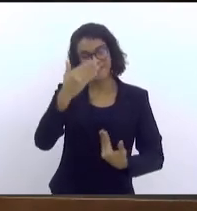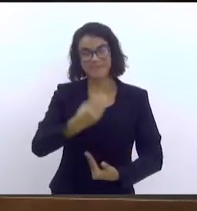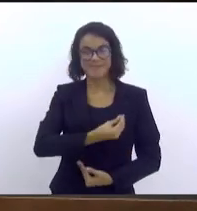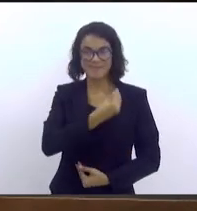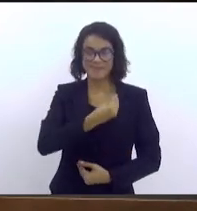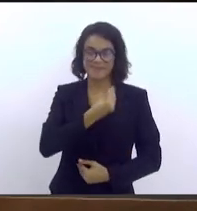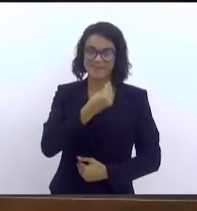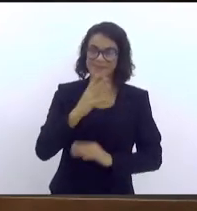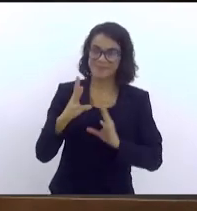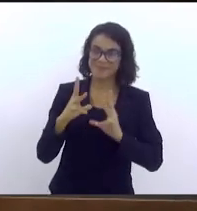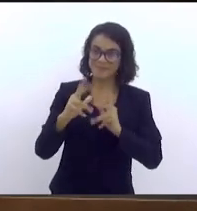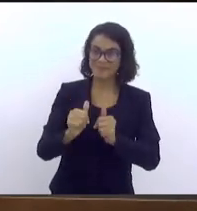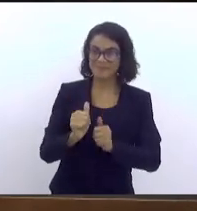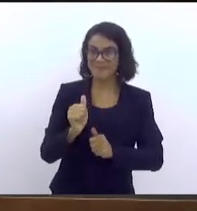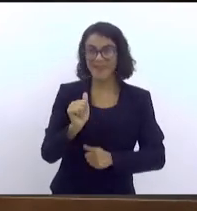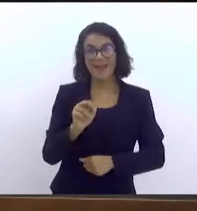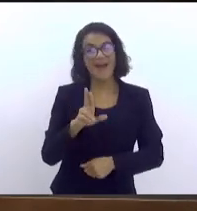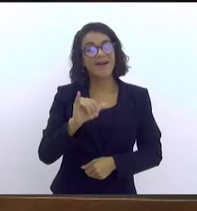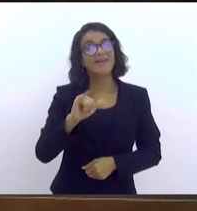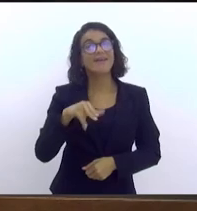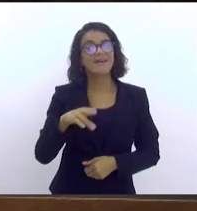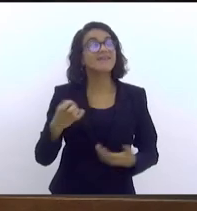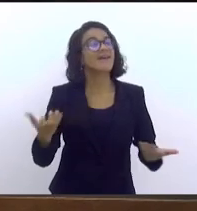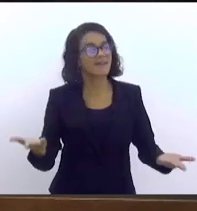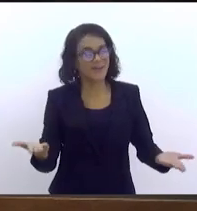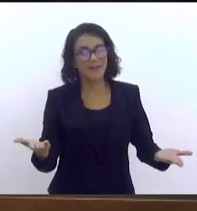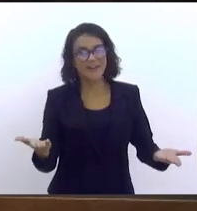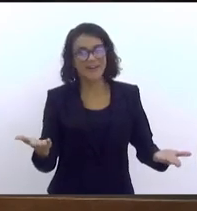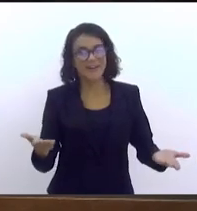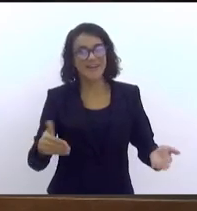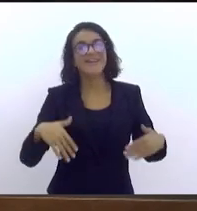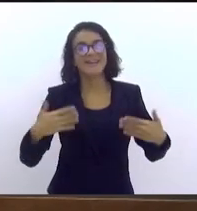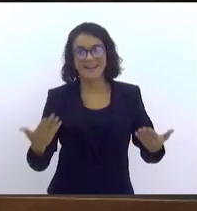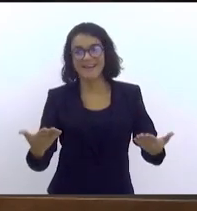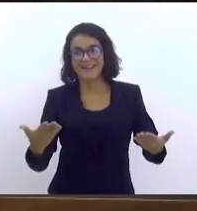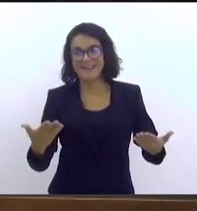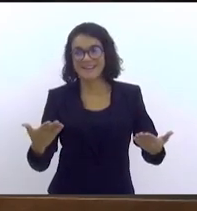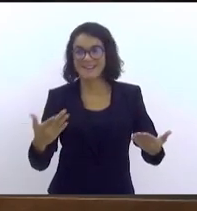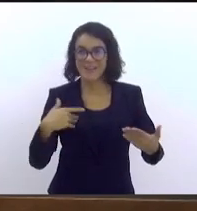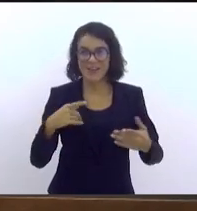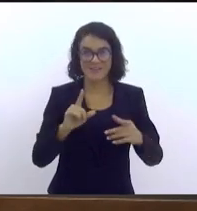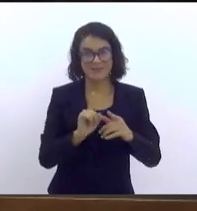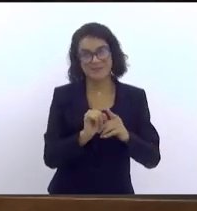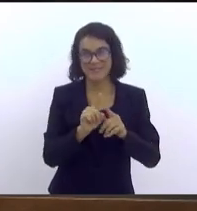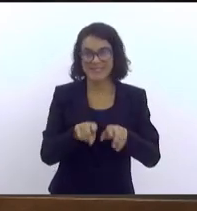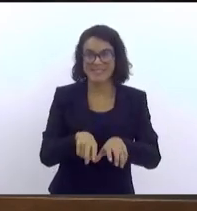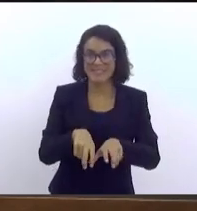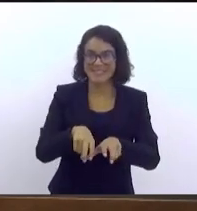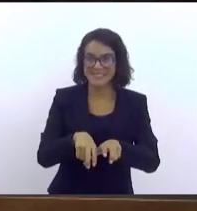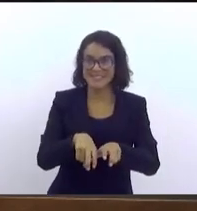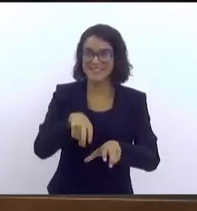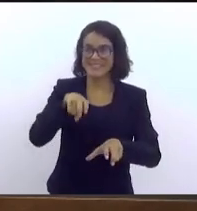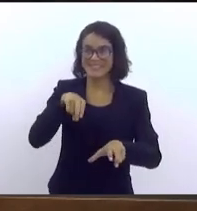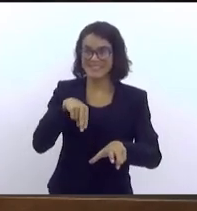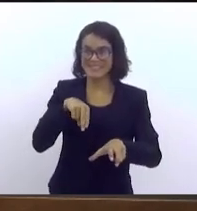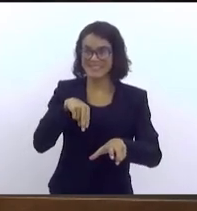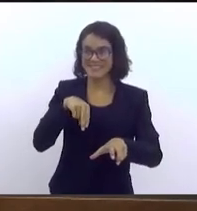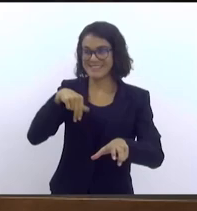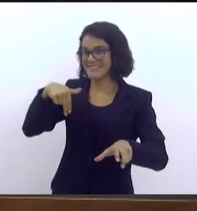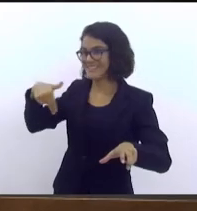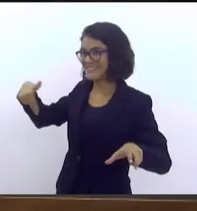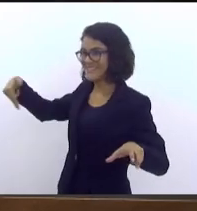de todos Ariane agora vamos retirar né e montar uma nova mesa